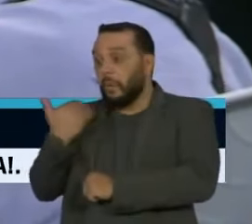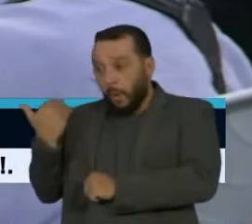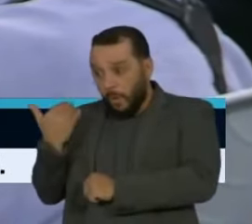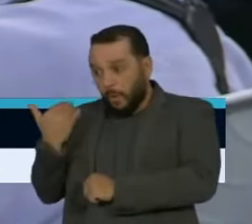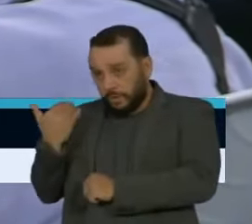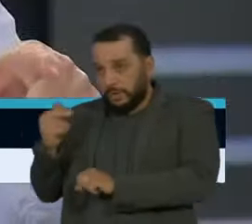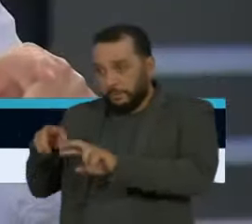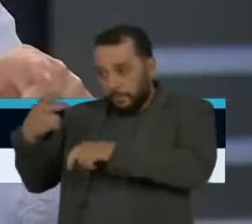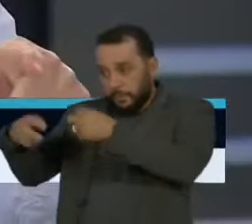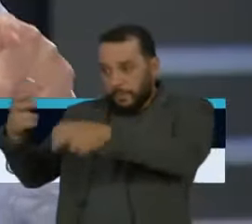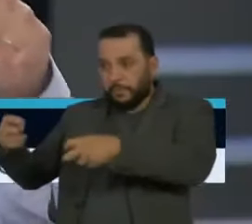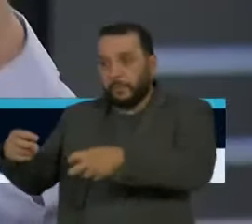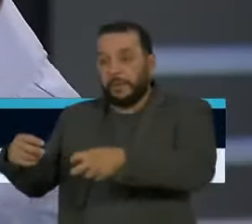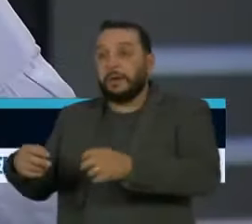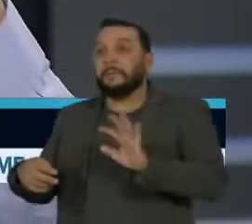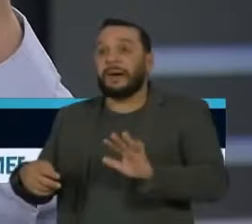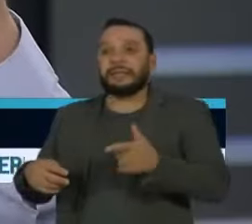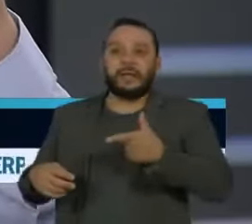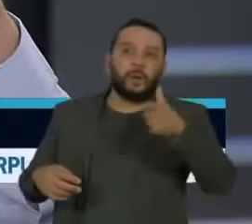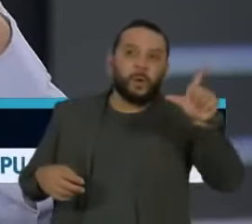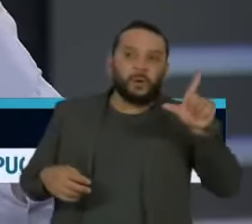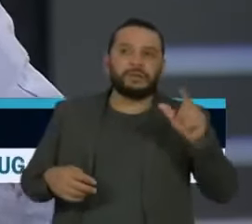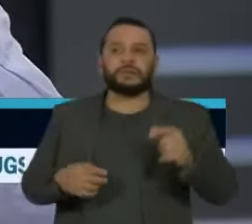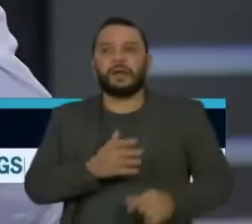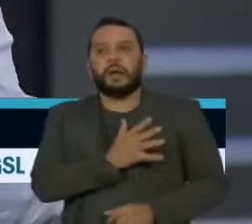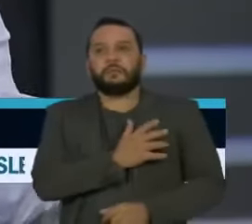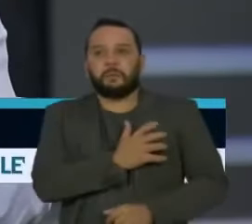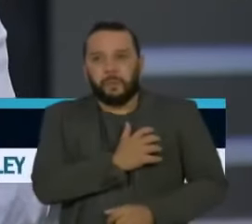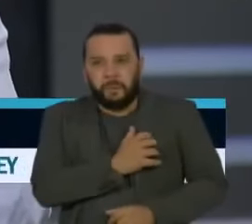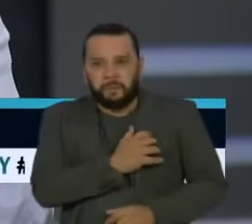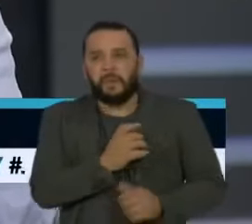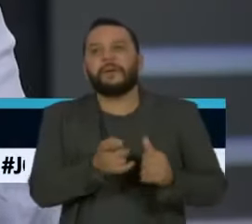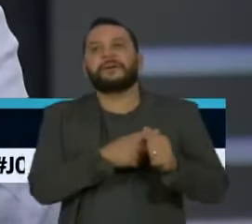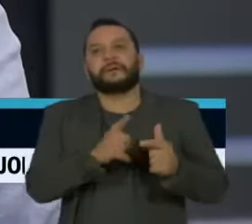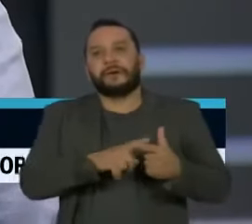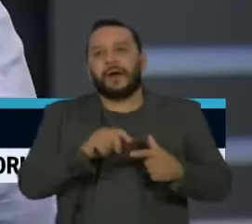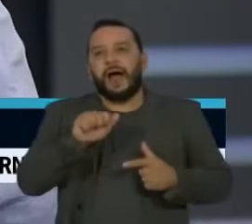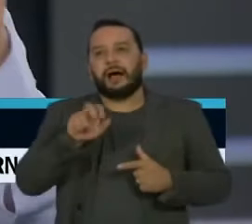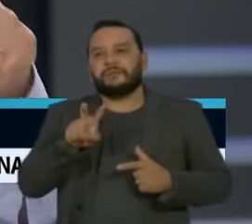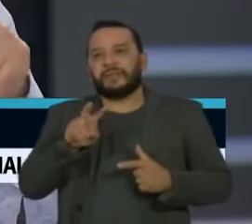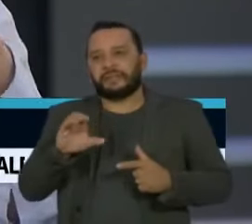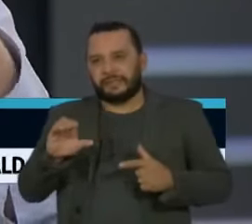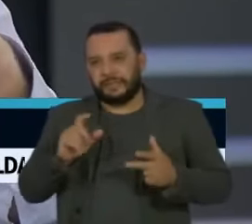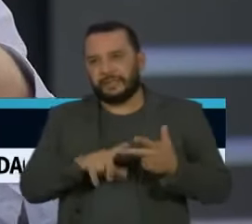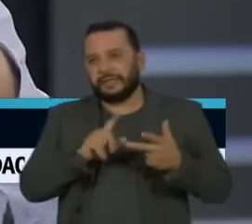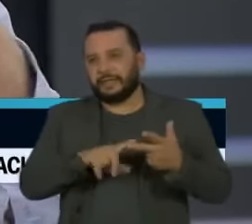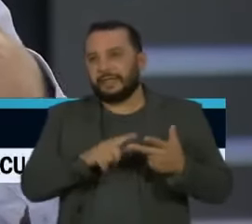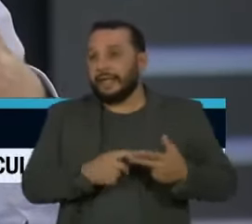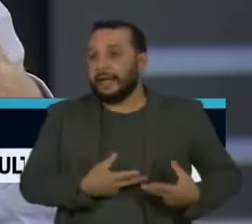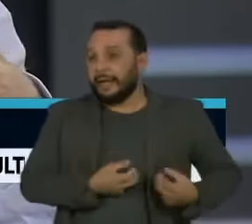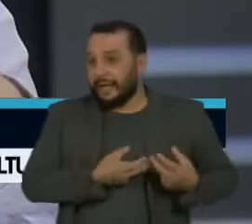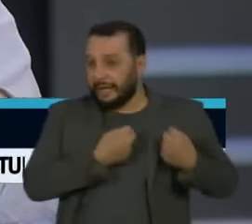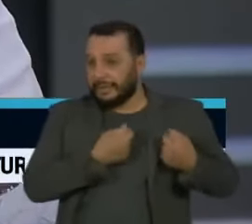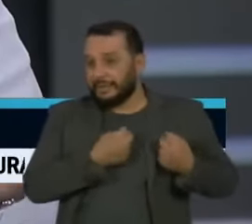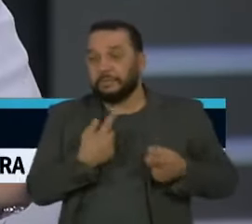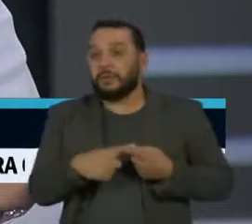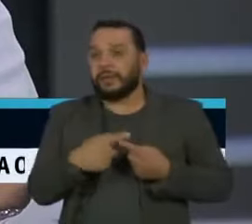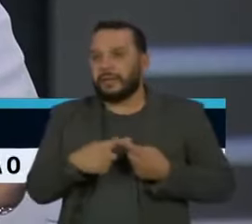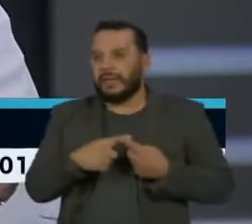as causas cardiovasculares, cerebrovasculares, câncer, porque essas